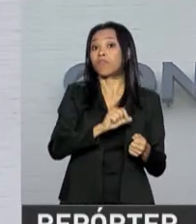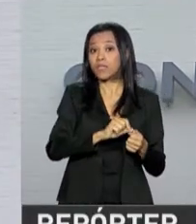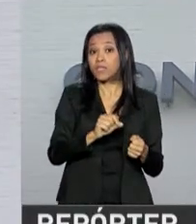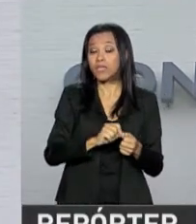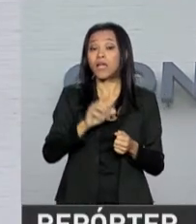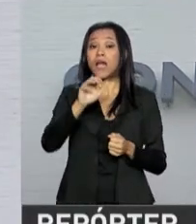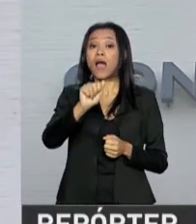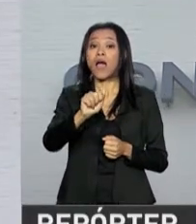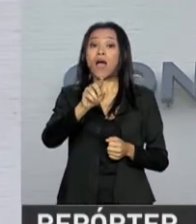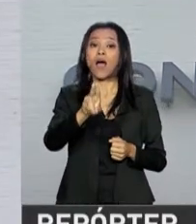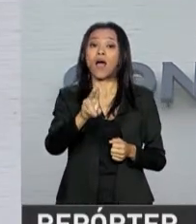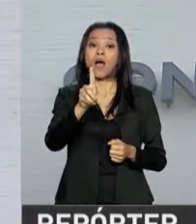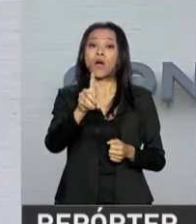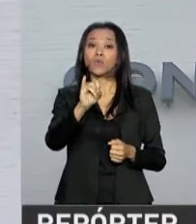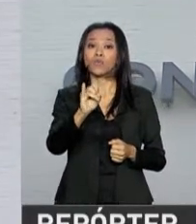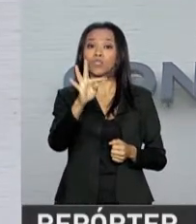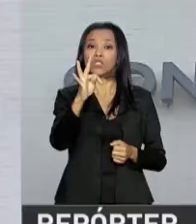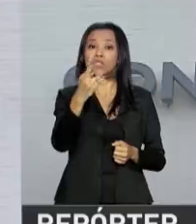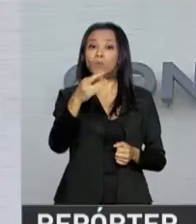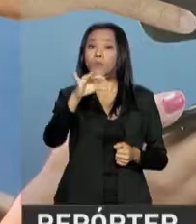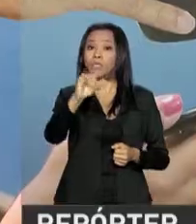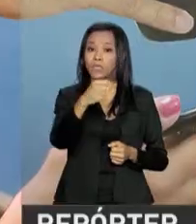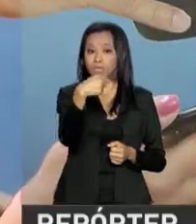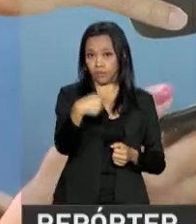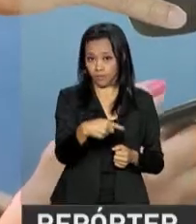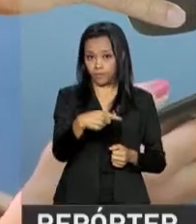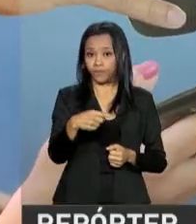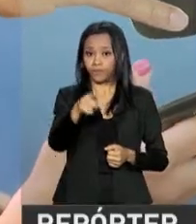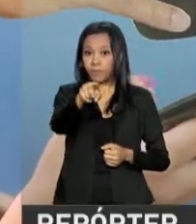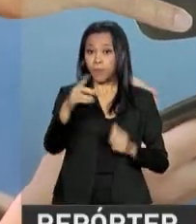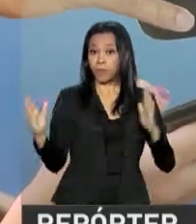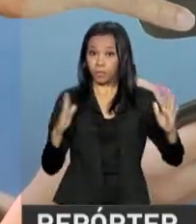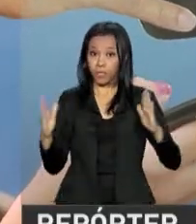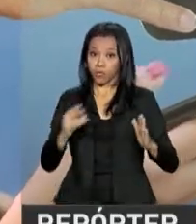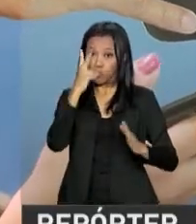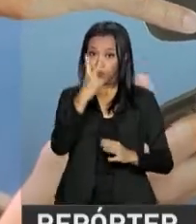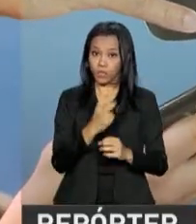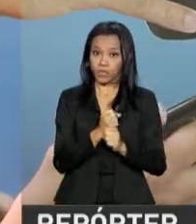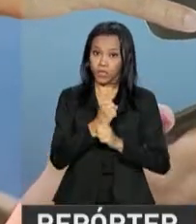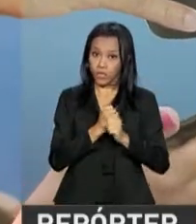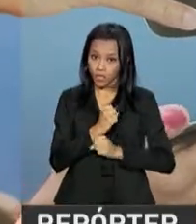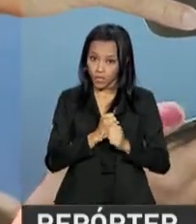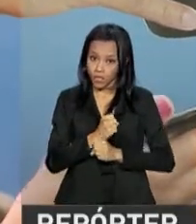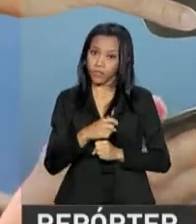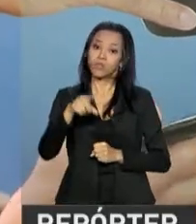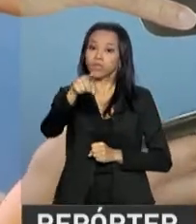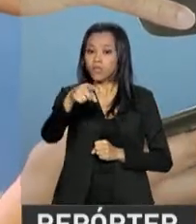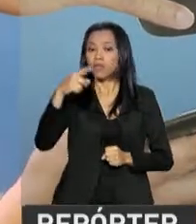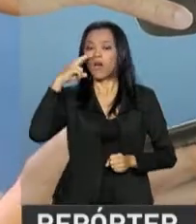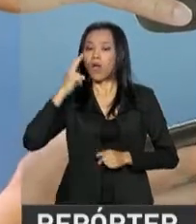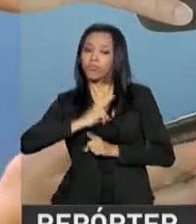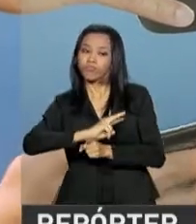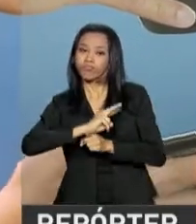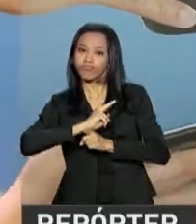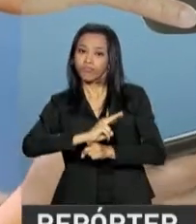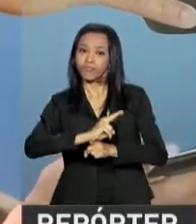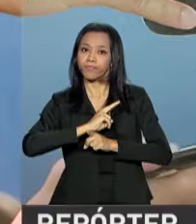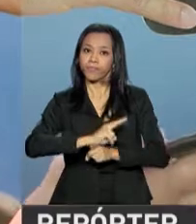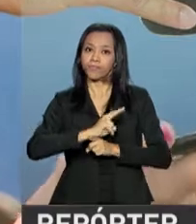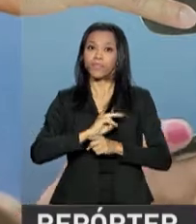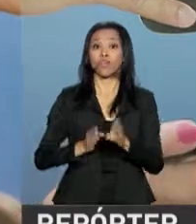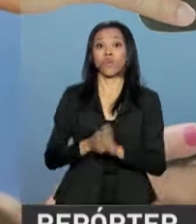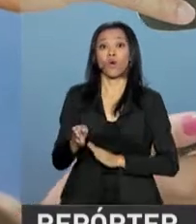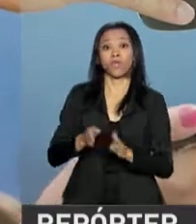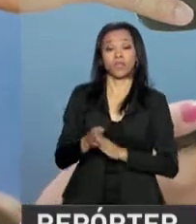interromper a prática de qualquer ato ilegal durante dois anos nós vamos acompanhar a implementação das recomendações feitas pela pela